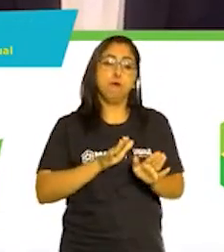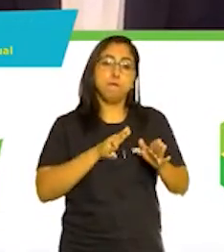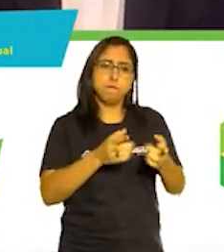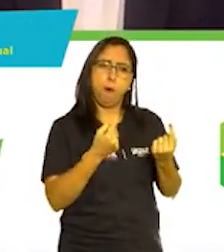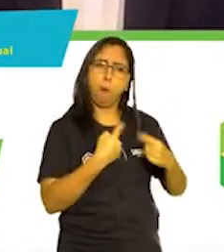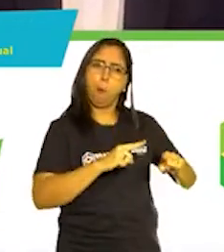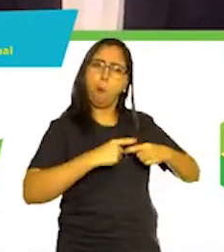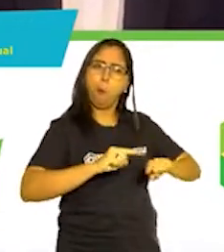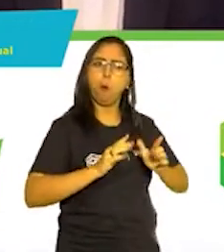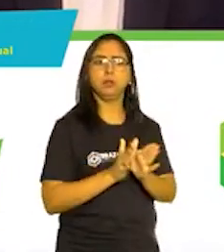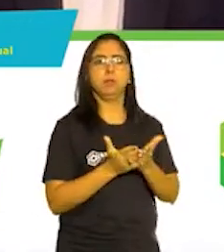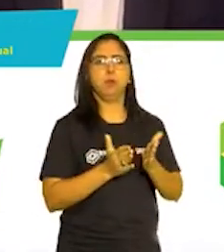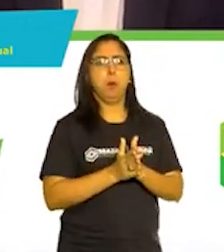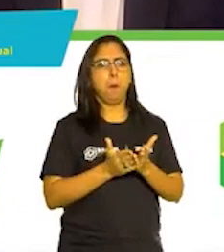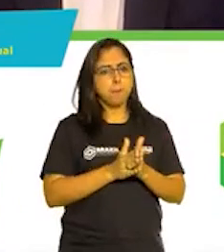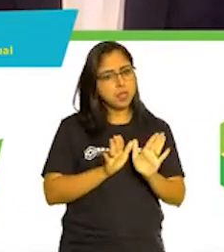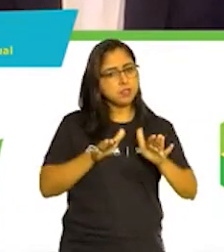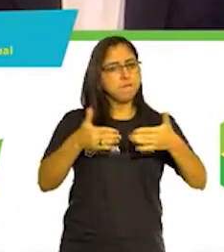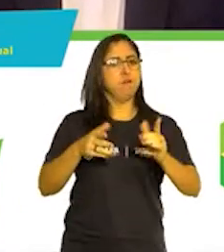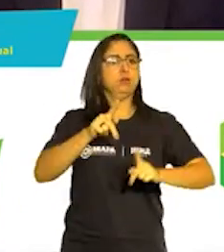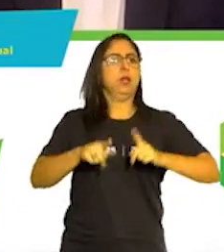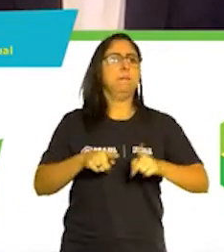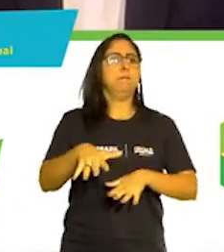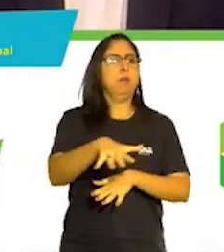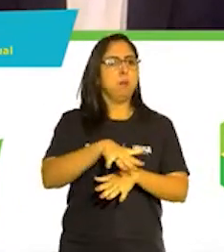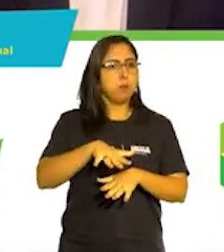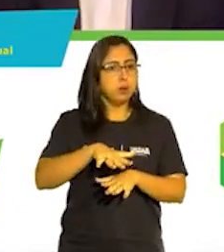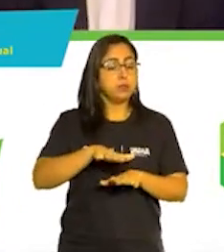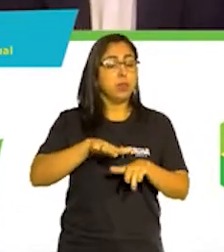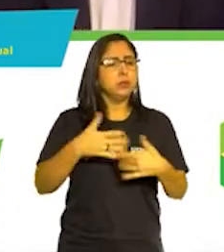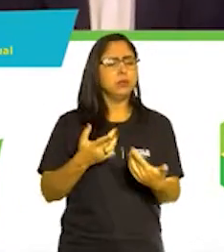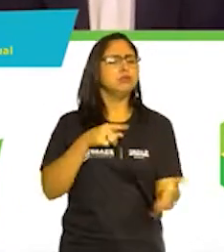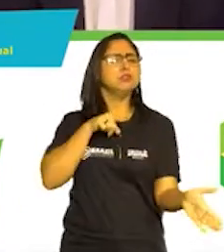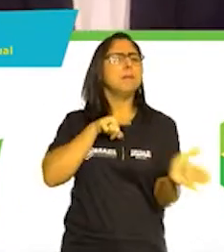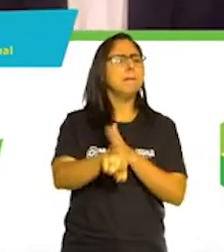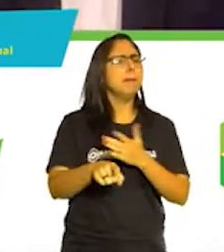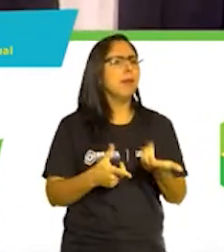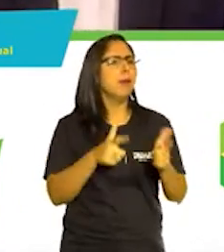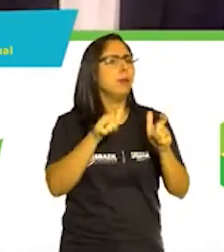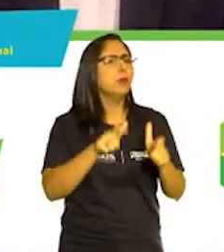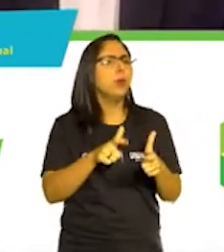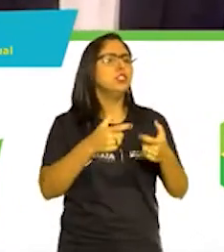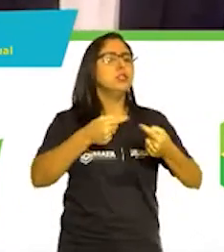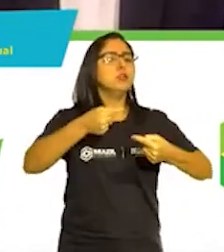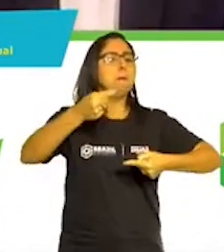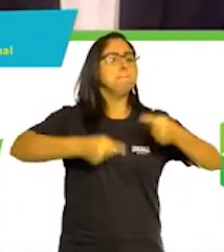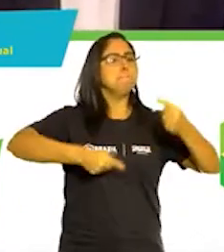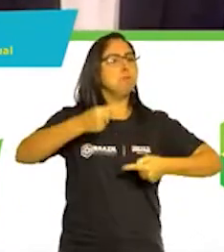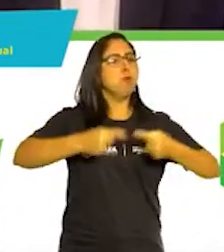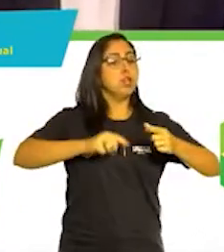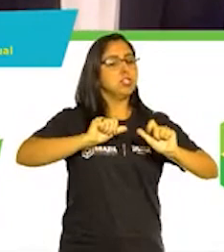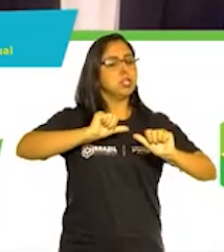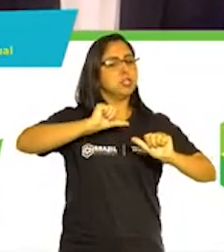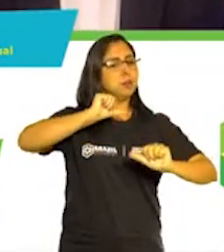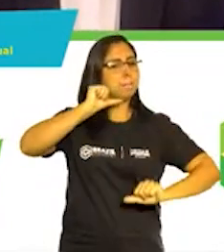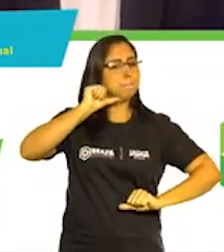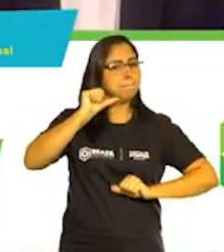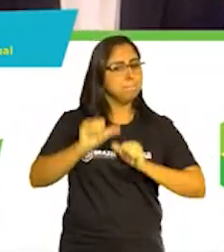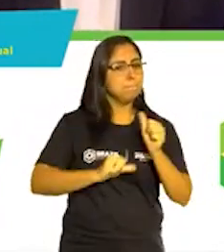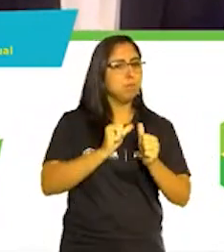do bem-estar da população. Então, te pergunto, onde você acha que, digamos, políticas de reforma